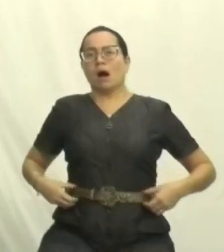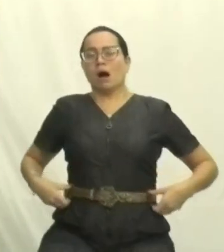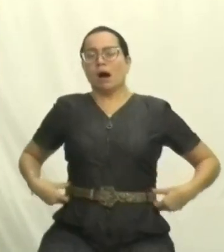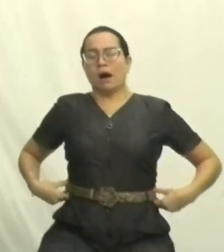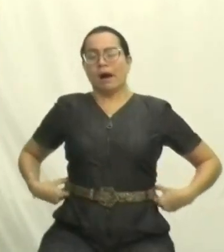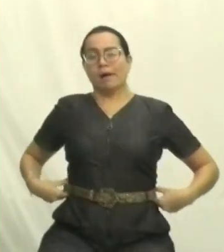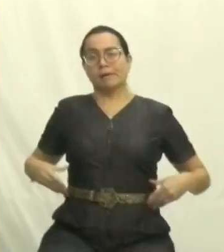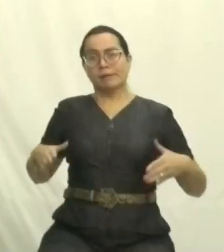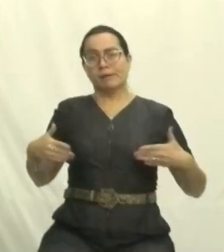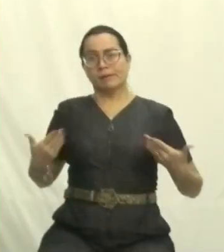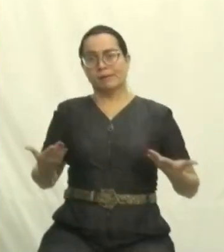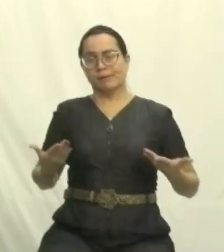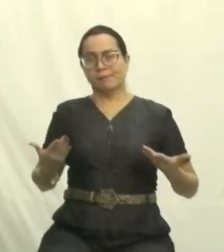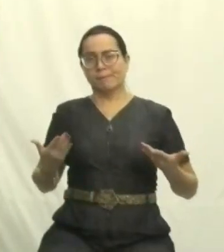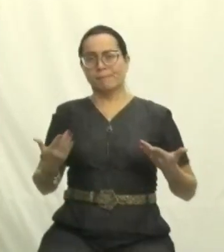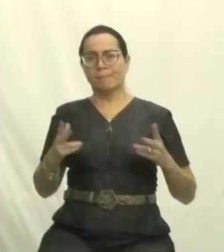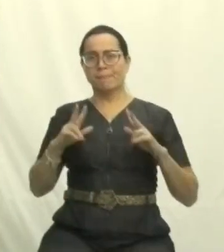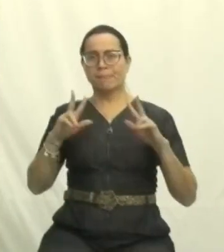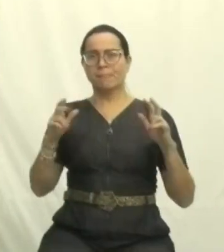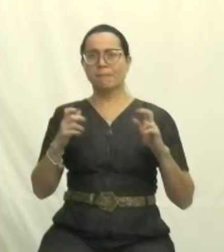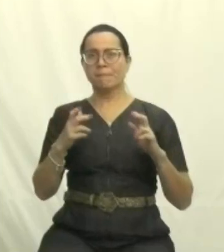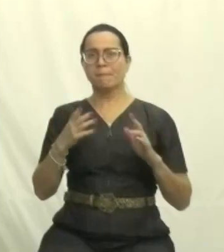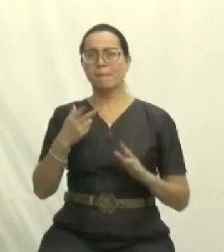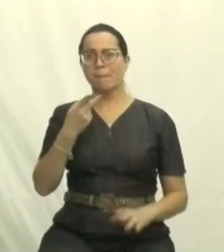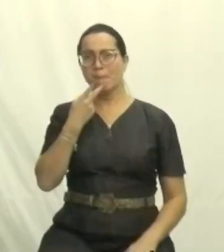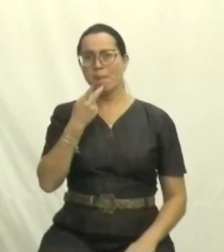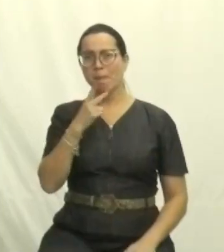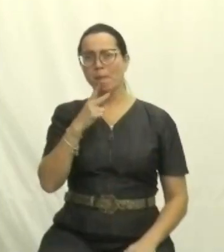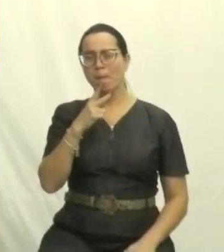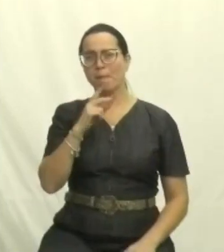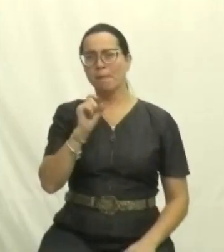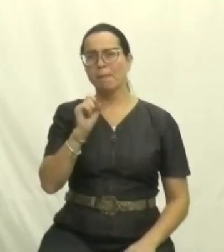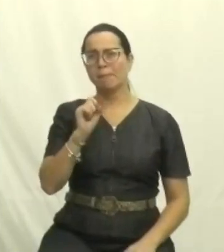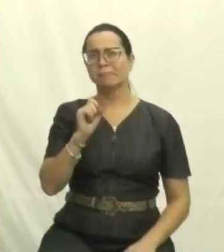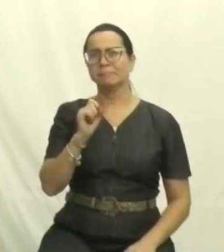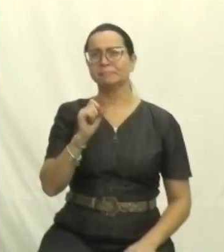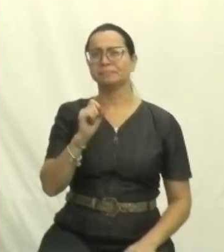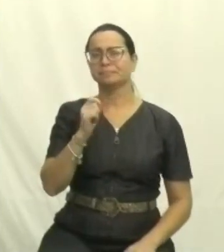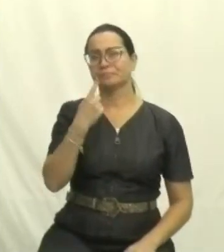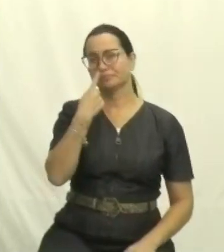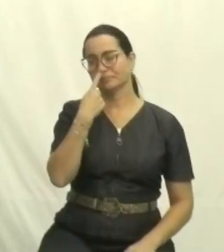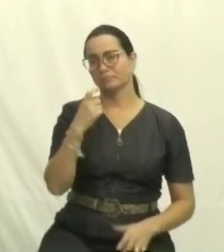vereador Zário, com relação ao seu comentário ao lixo,